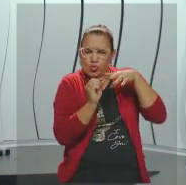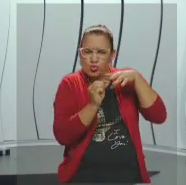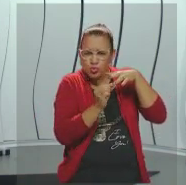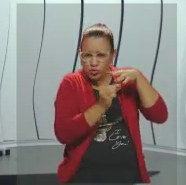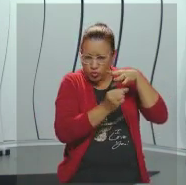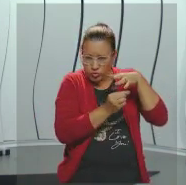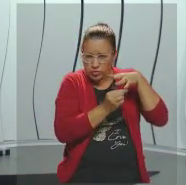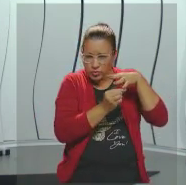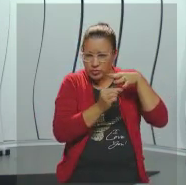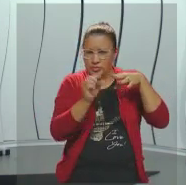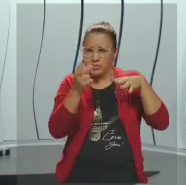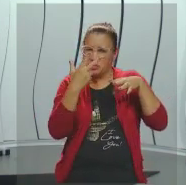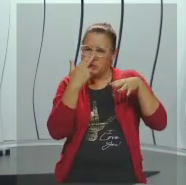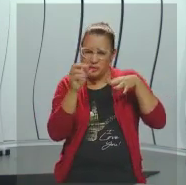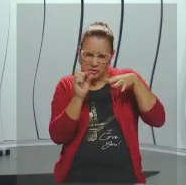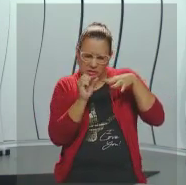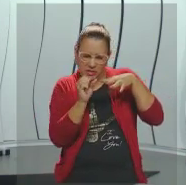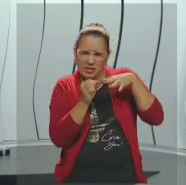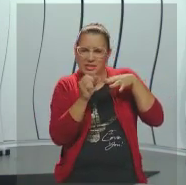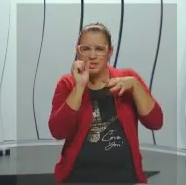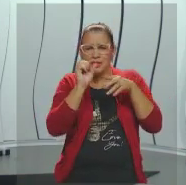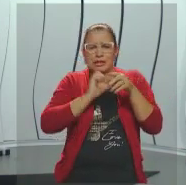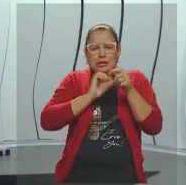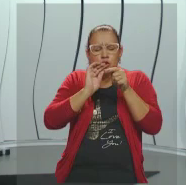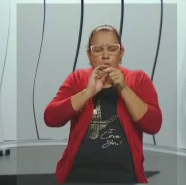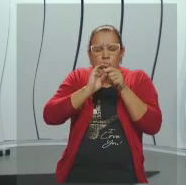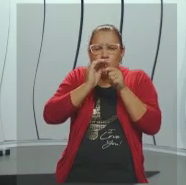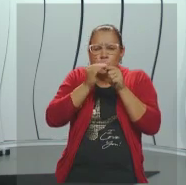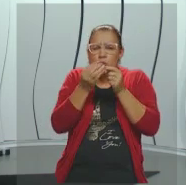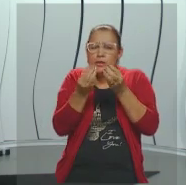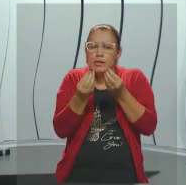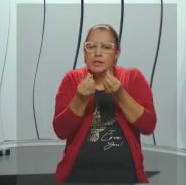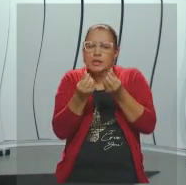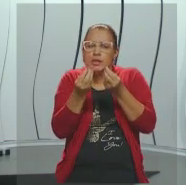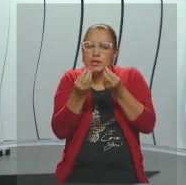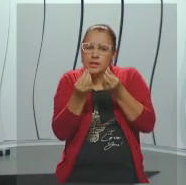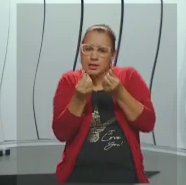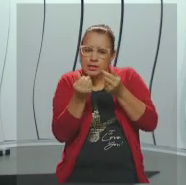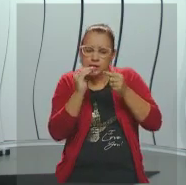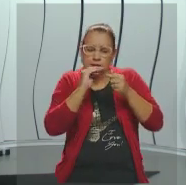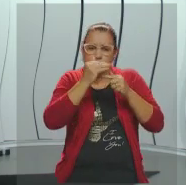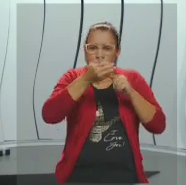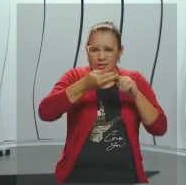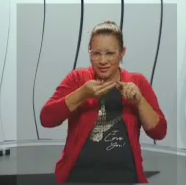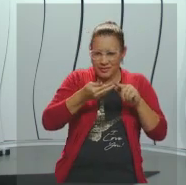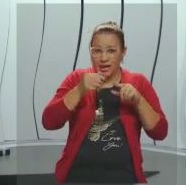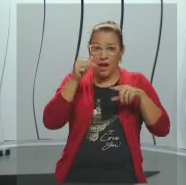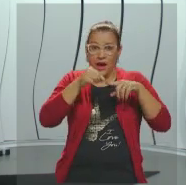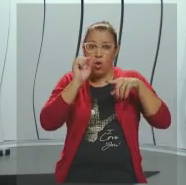bolsas que tem uma camada bem fininha ao redor deles, e é